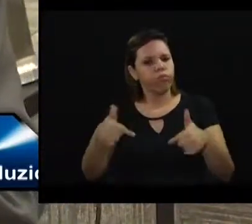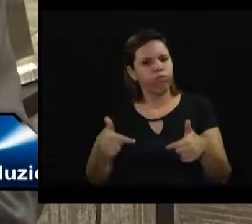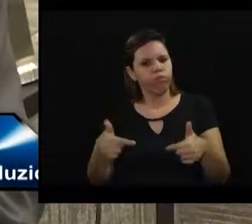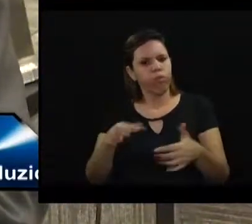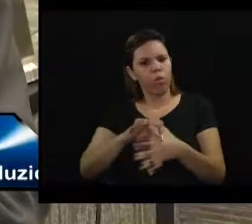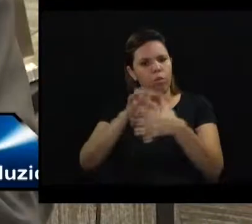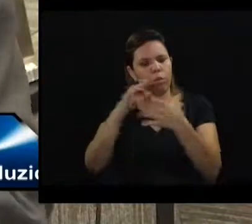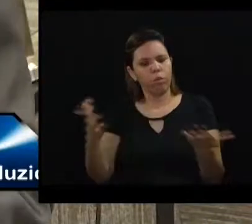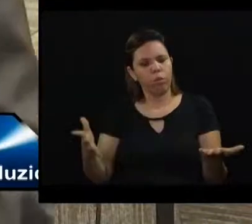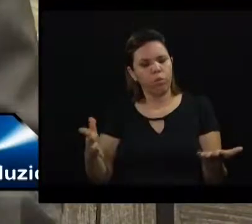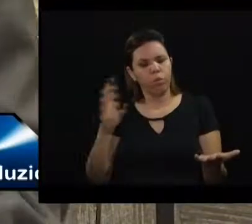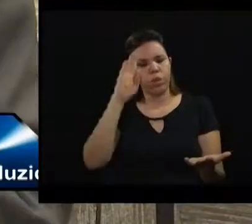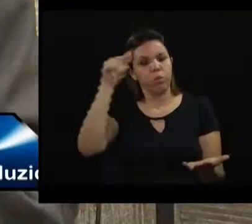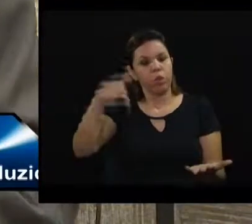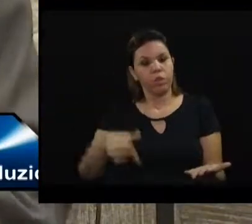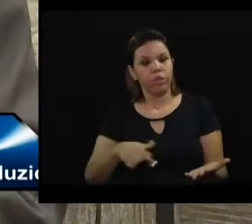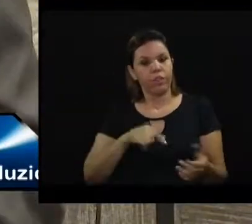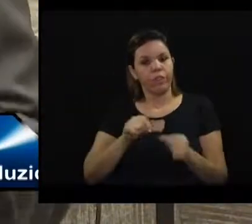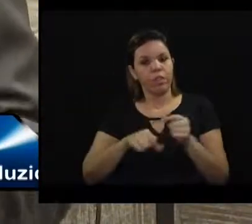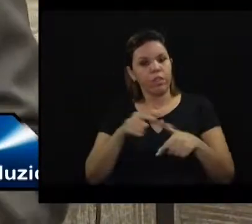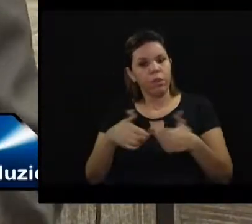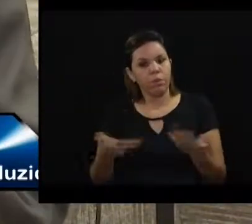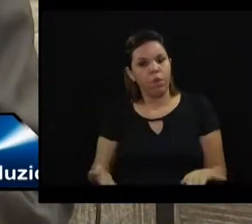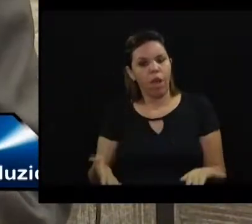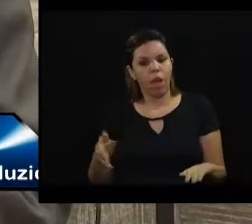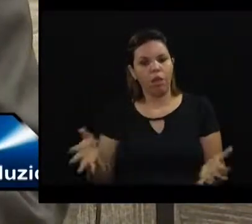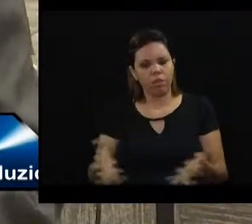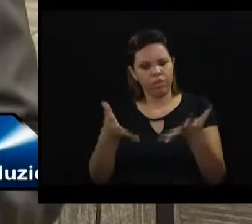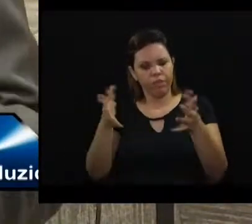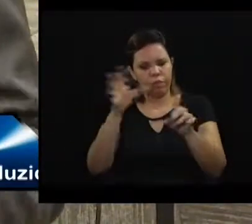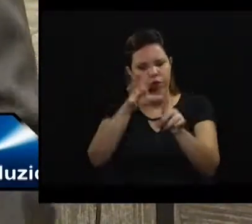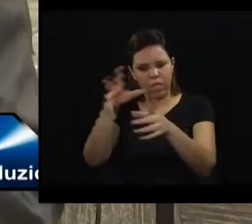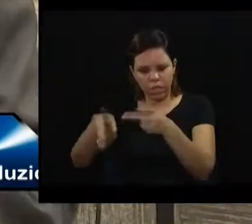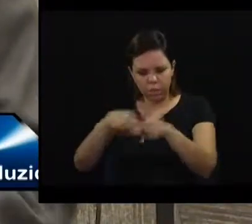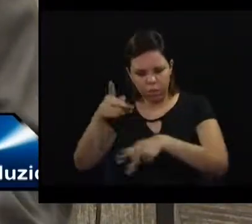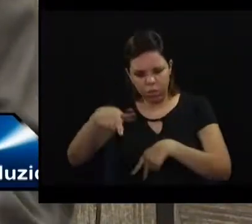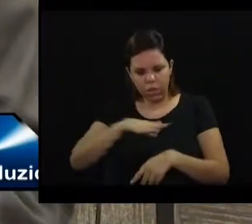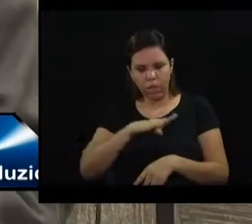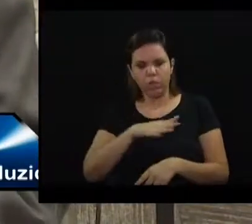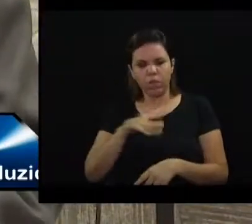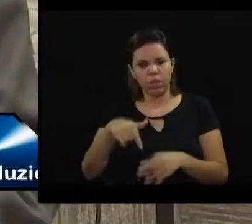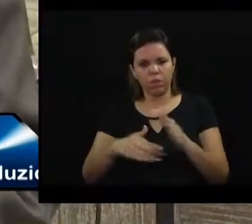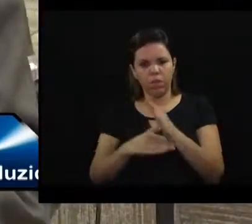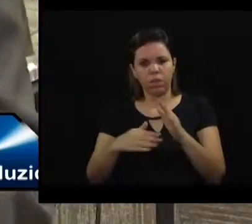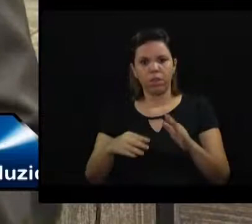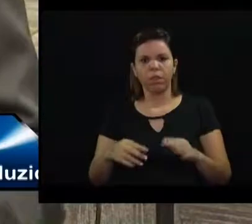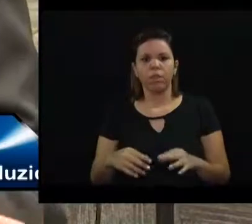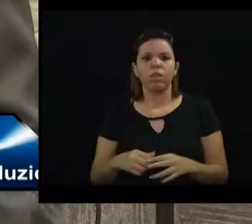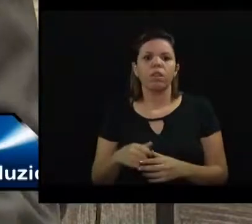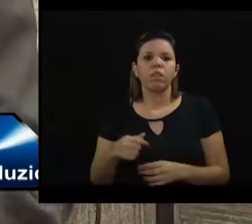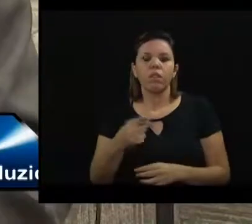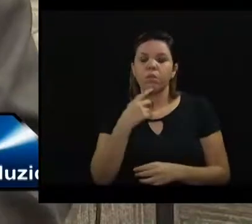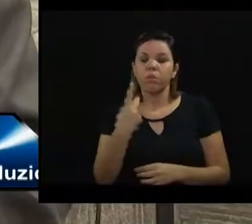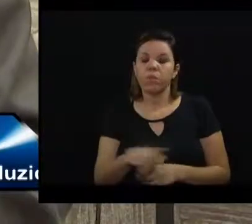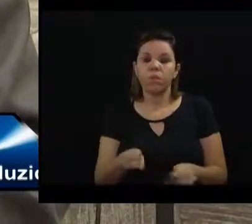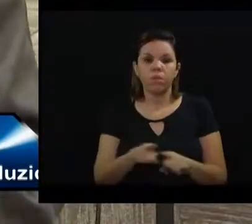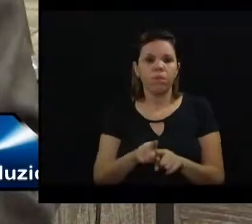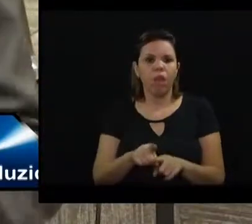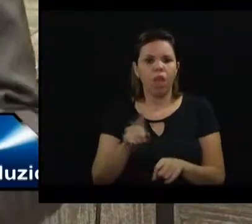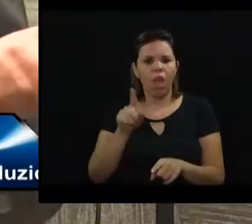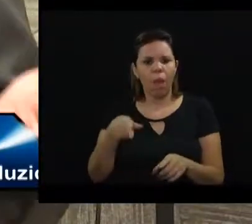sombra de dúvida alguma, eu tenho feito um trabalho aqui na nossa cidade de Campinas e aqui na Câmara Municipal de Campinas, que é justamente a